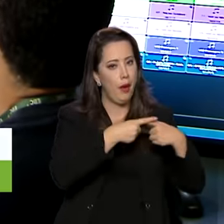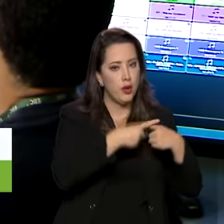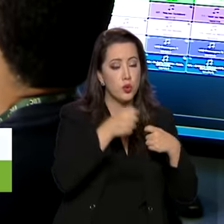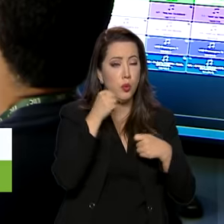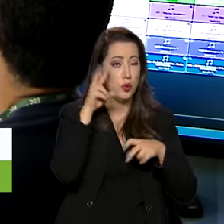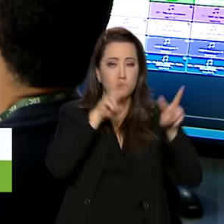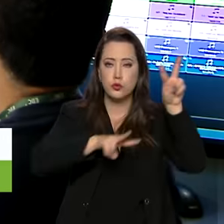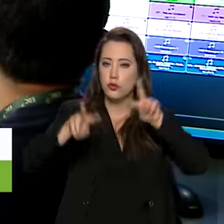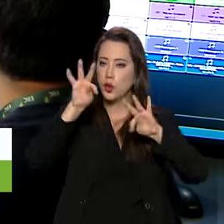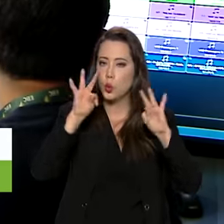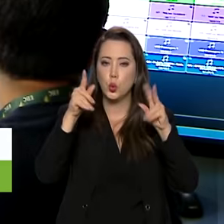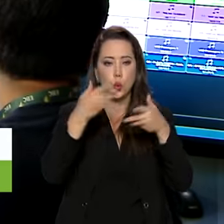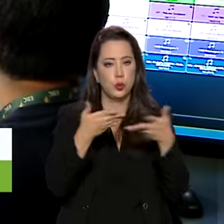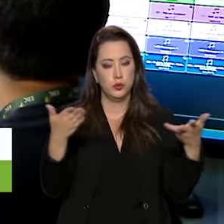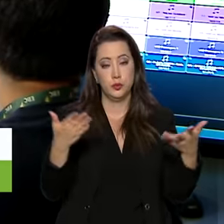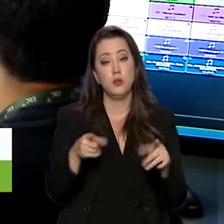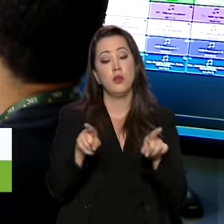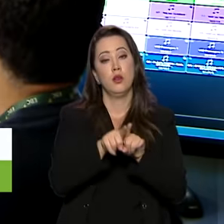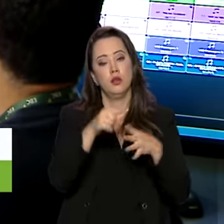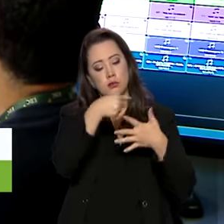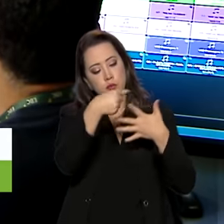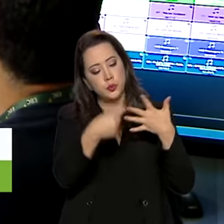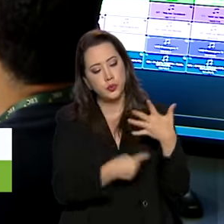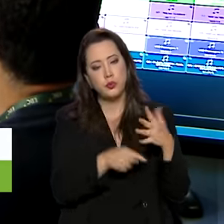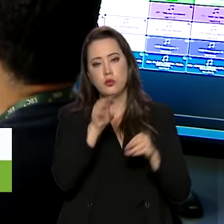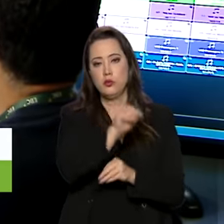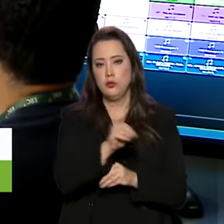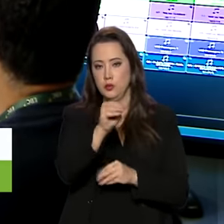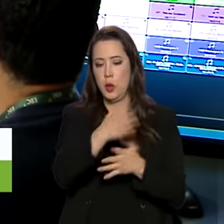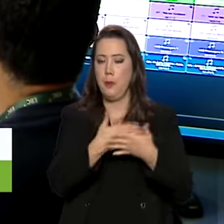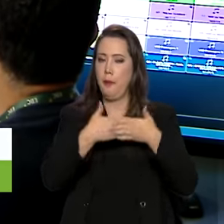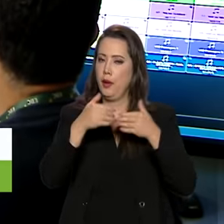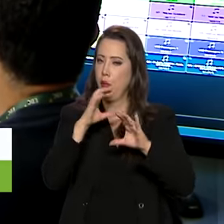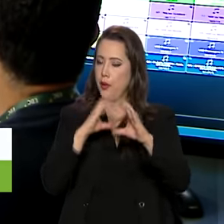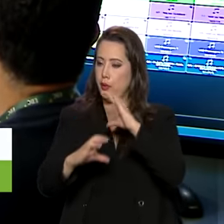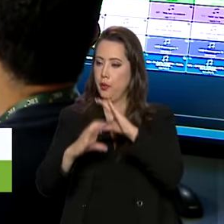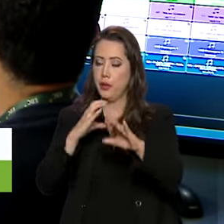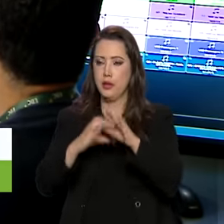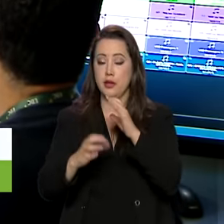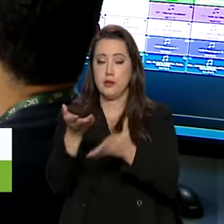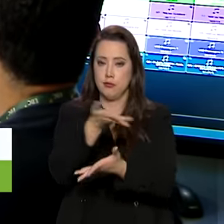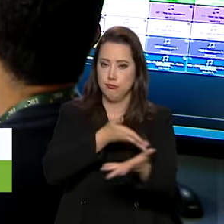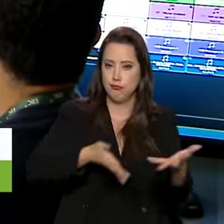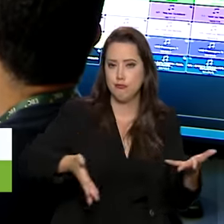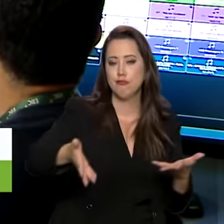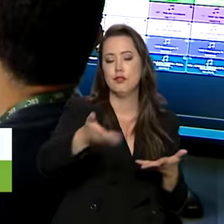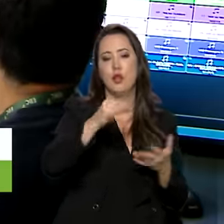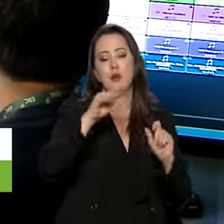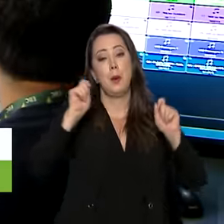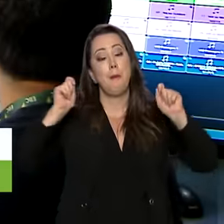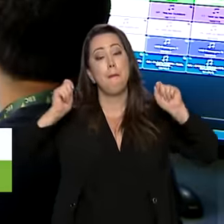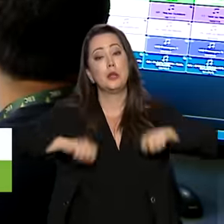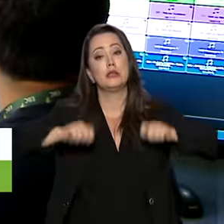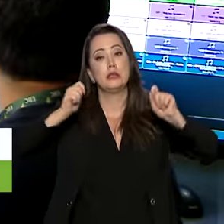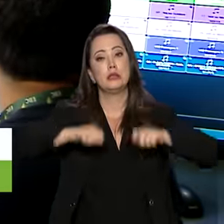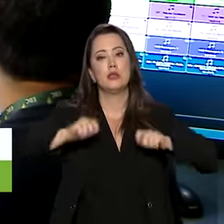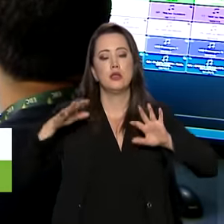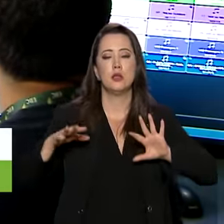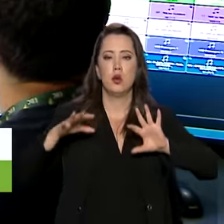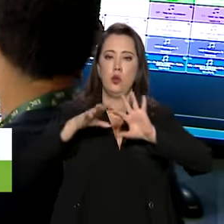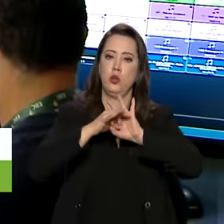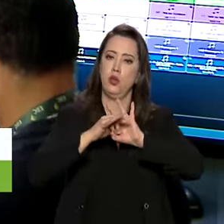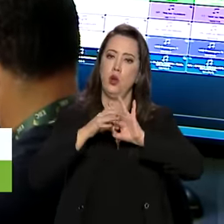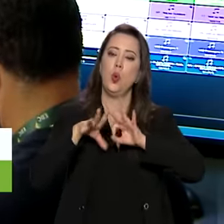é possível contar que as linhas de cuidado favorecem a comunicação entre os atores envolvidos que potencializam a